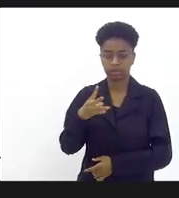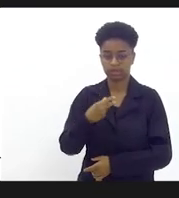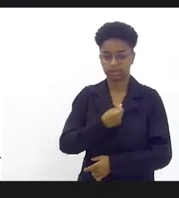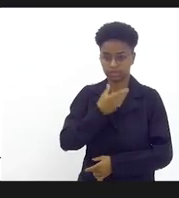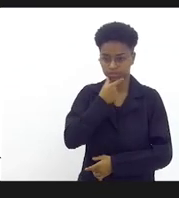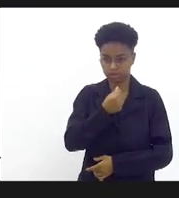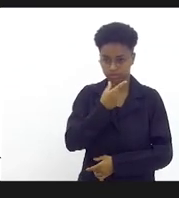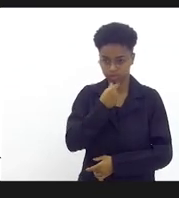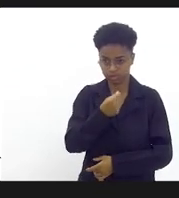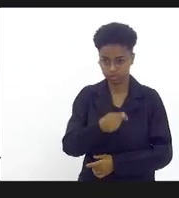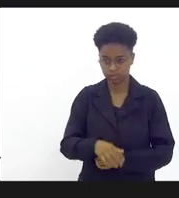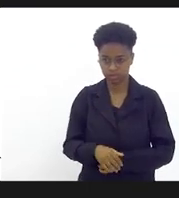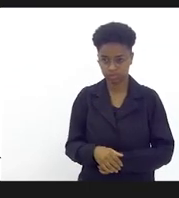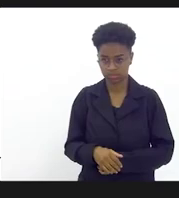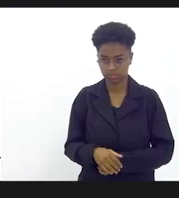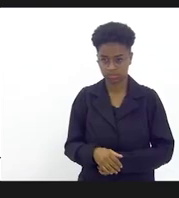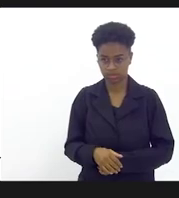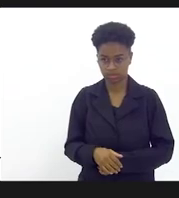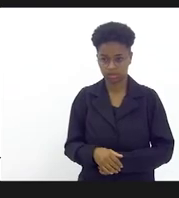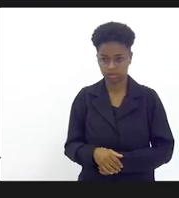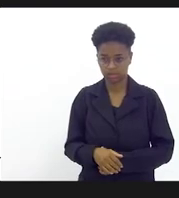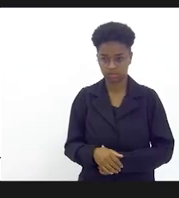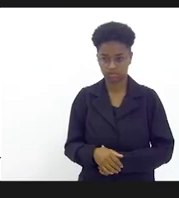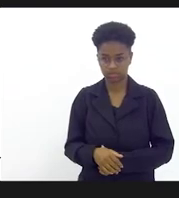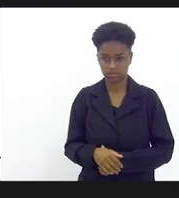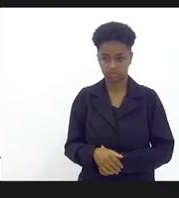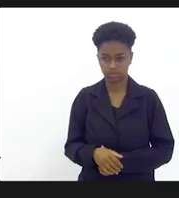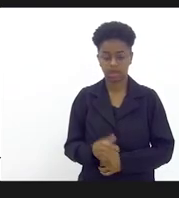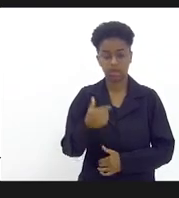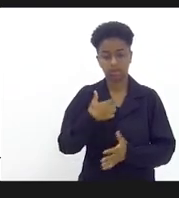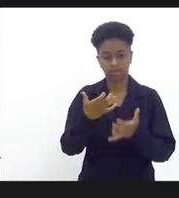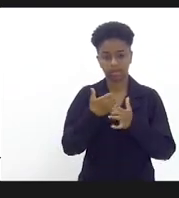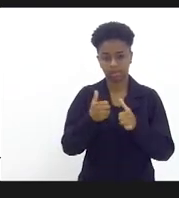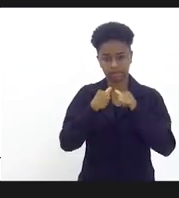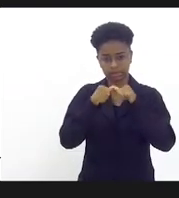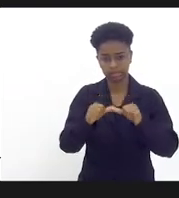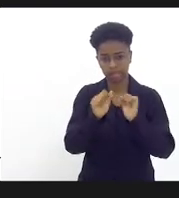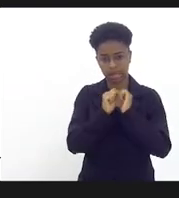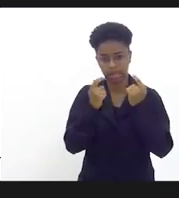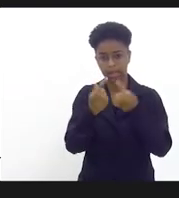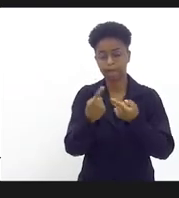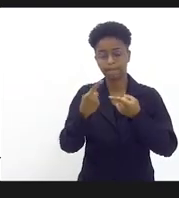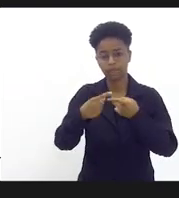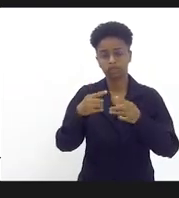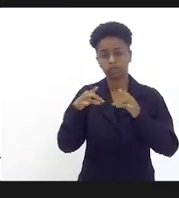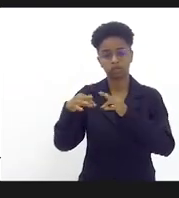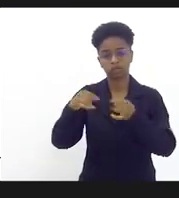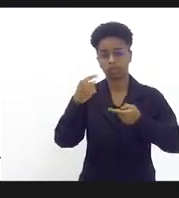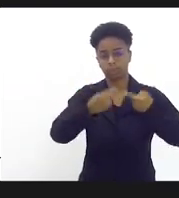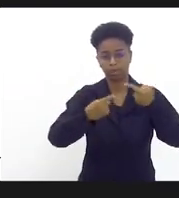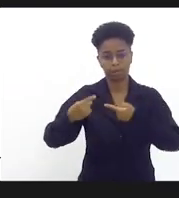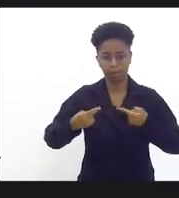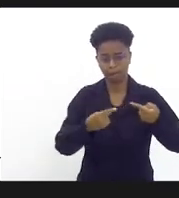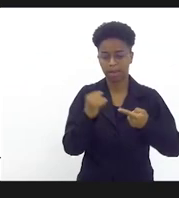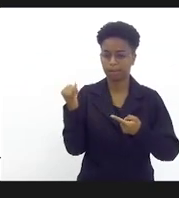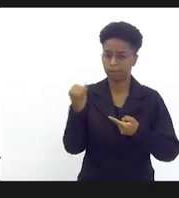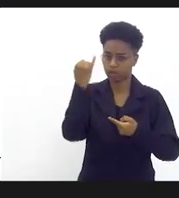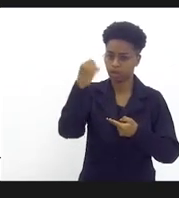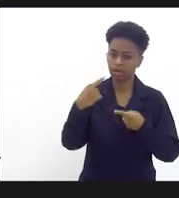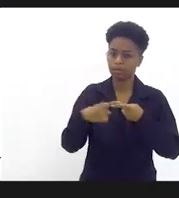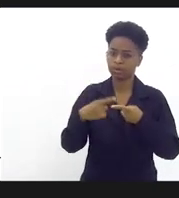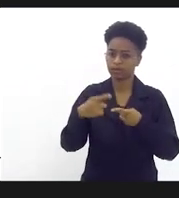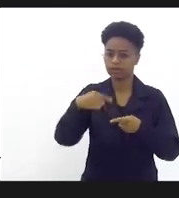Abneri, de qualquer forma, mesmo que não fosse de forma física, porque todos os levantamentos foram de extrema importância, todos os meus colegas que trouxeram